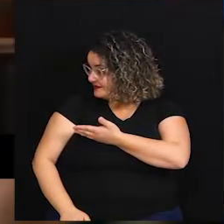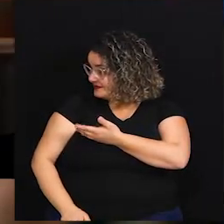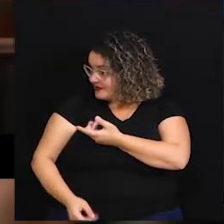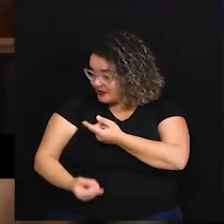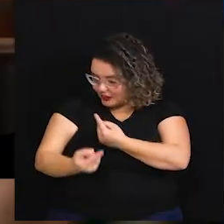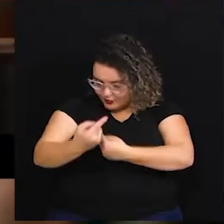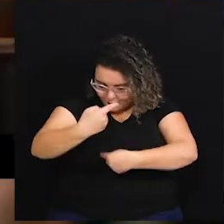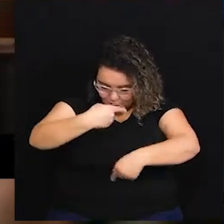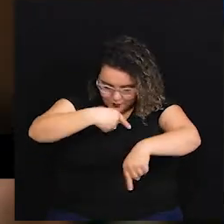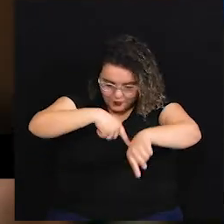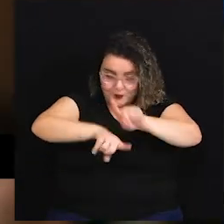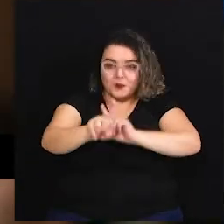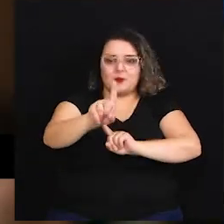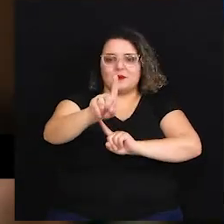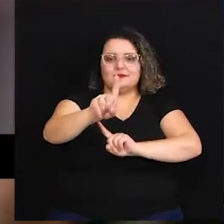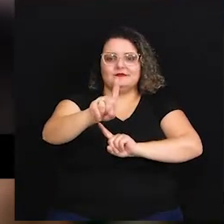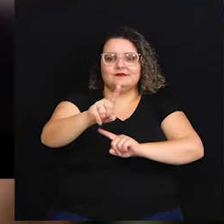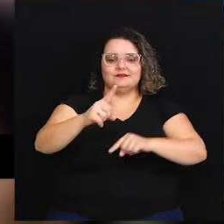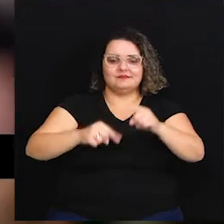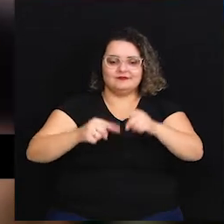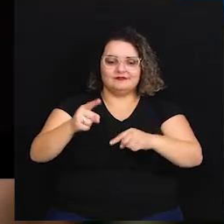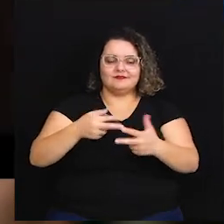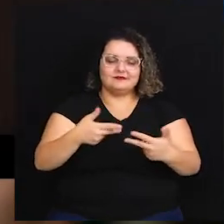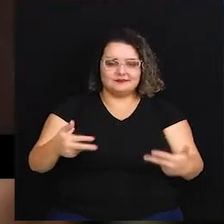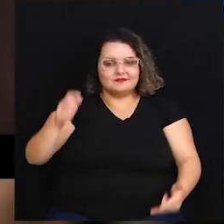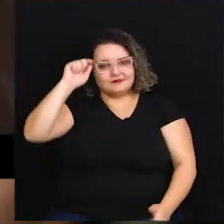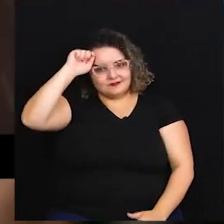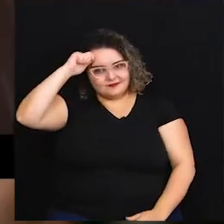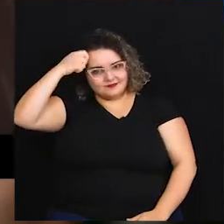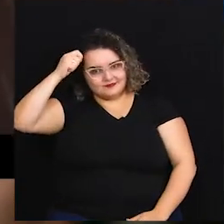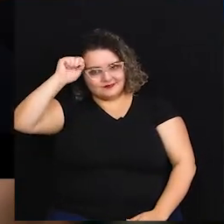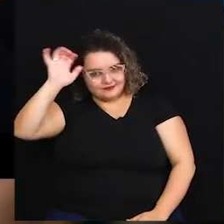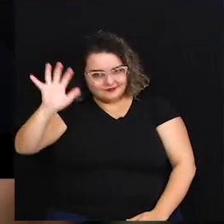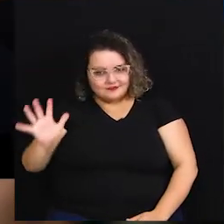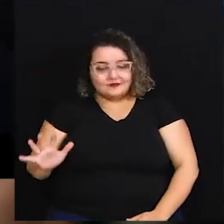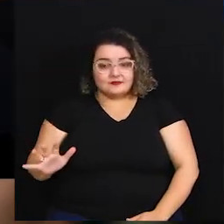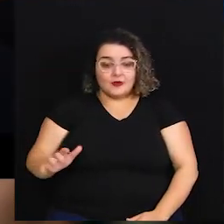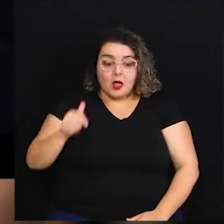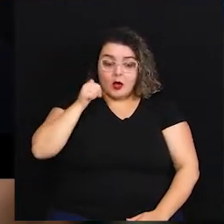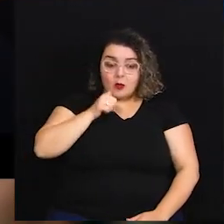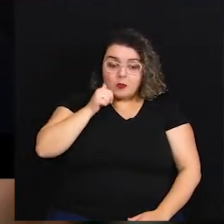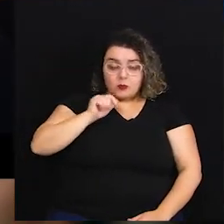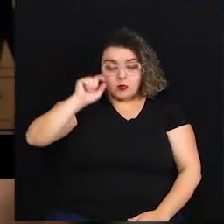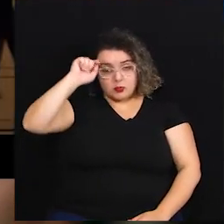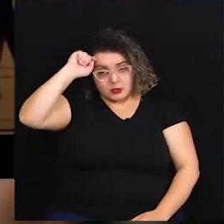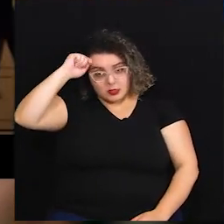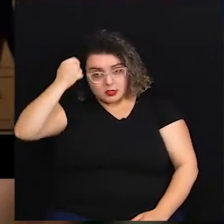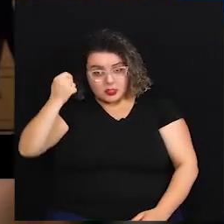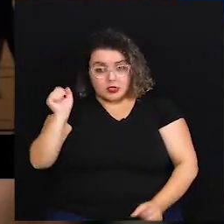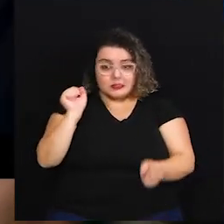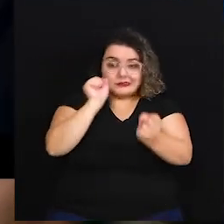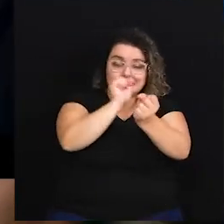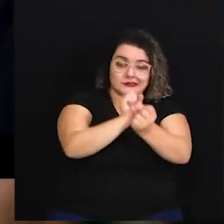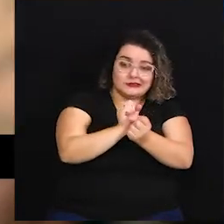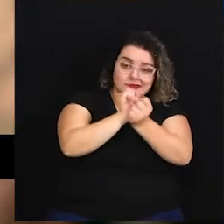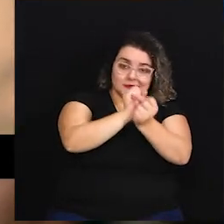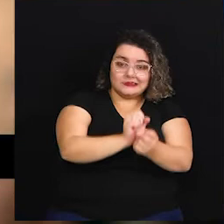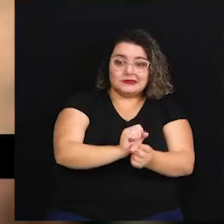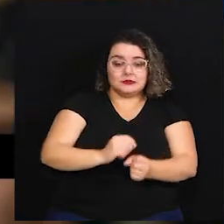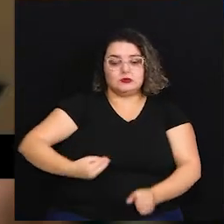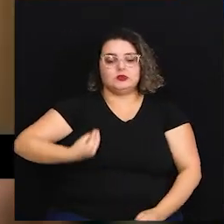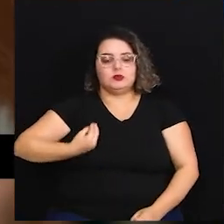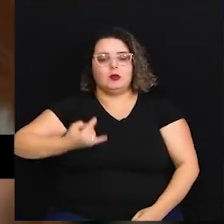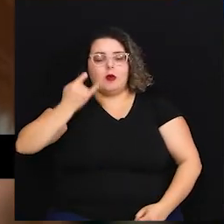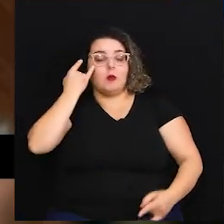que revolucionou o mercado de produtos afros. Como mulher escravizada e negra, sua história se tornou uma inspiração